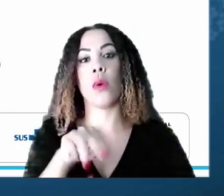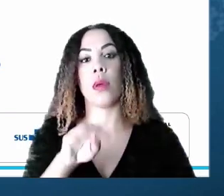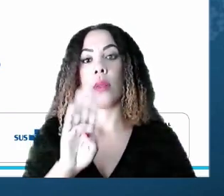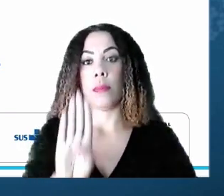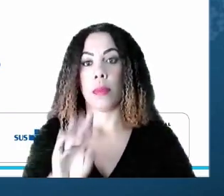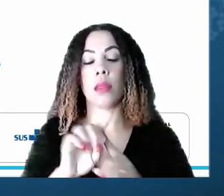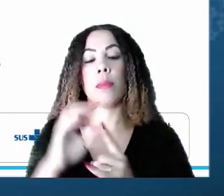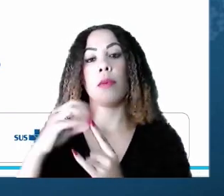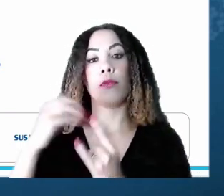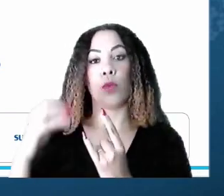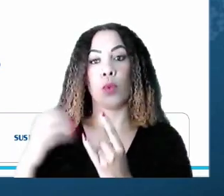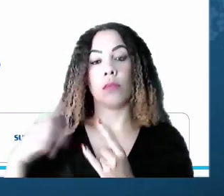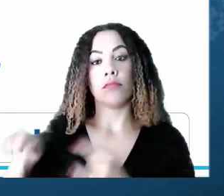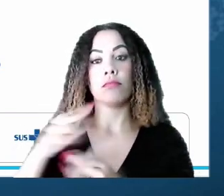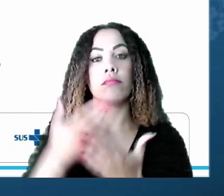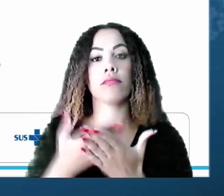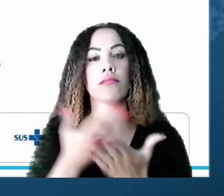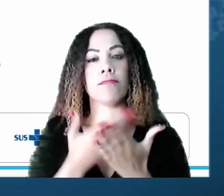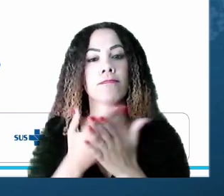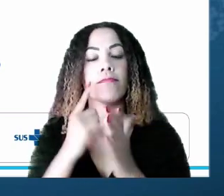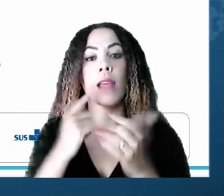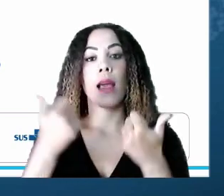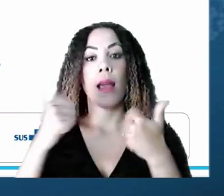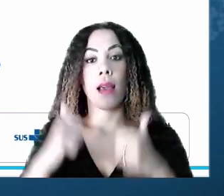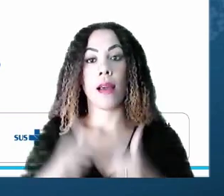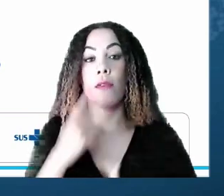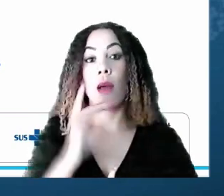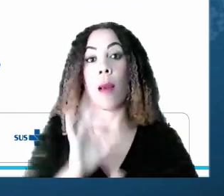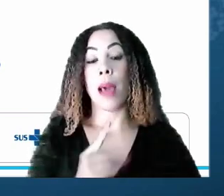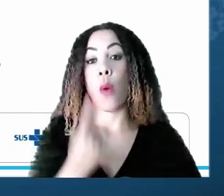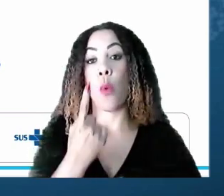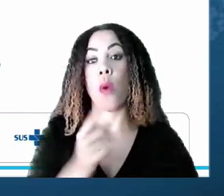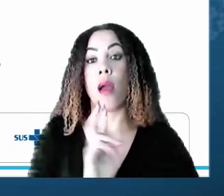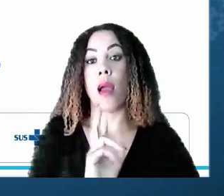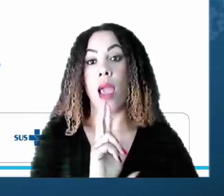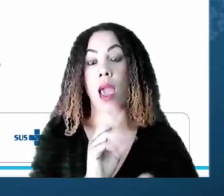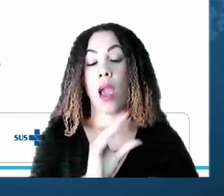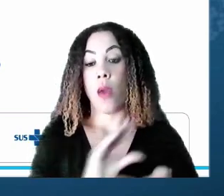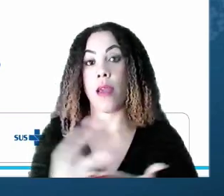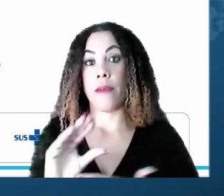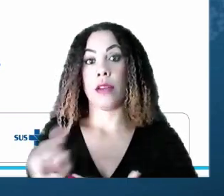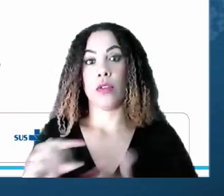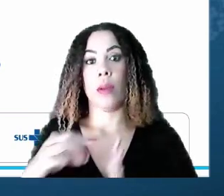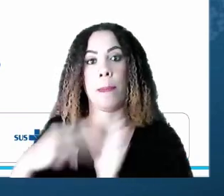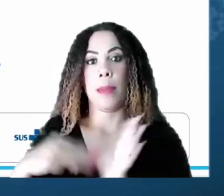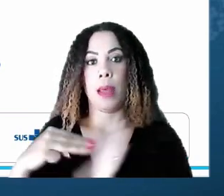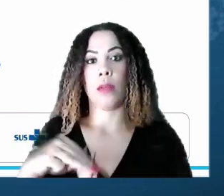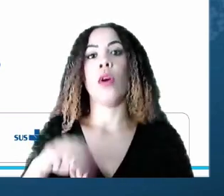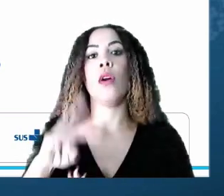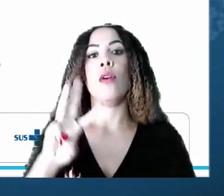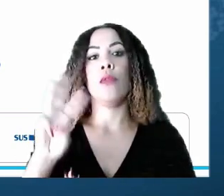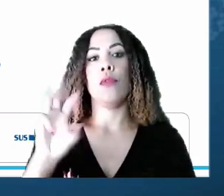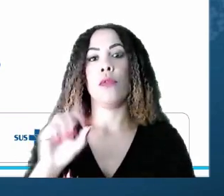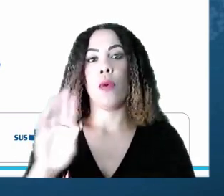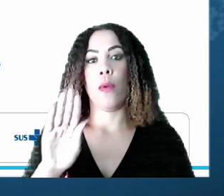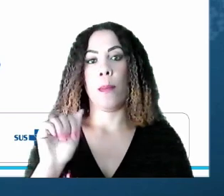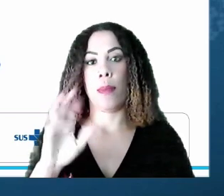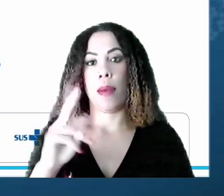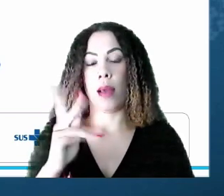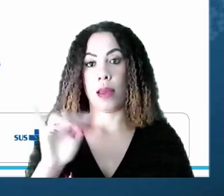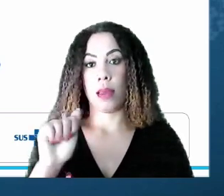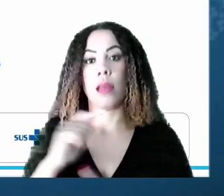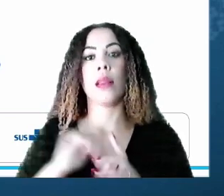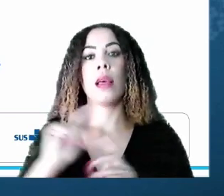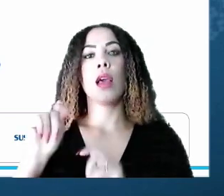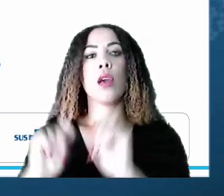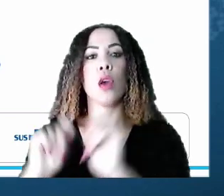Fiocruz. Eles avaliaram que para cada R$1 investido no método Wolbachia, a gente tem uma economicidade, eu não entendo muito bem